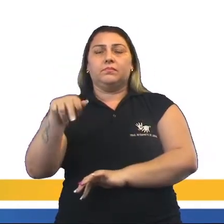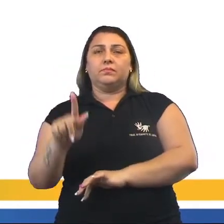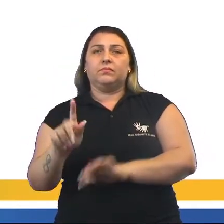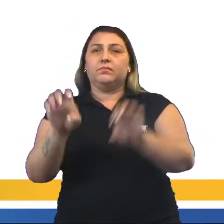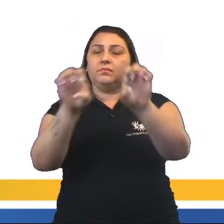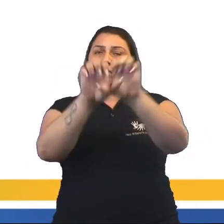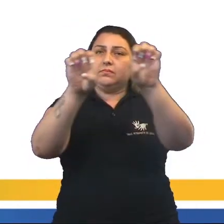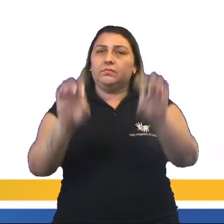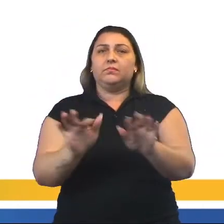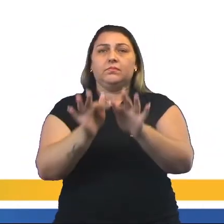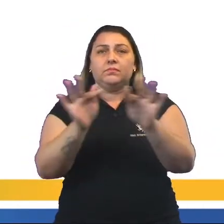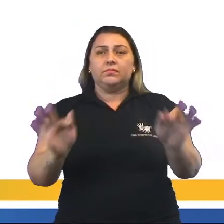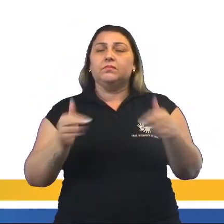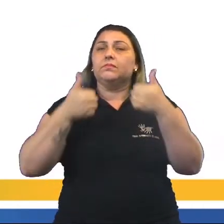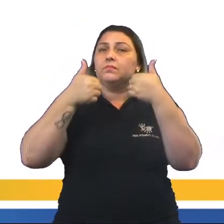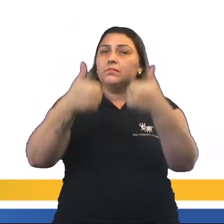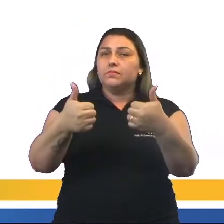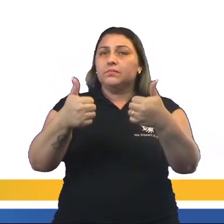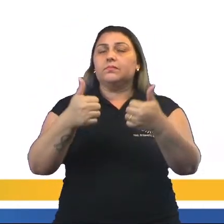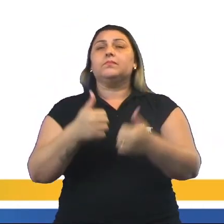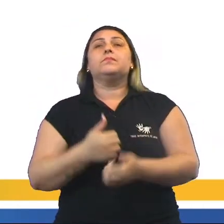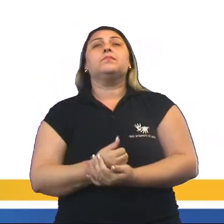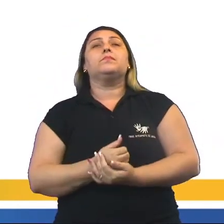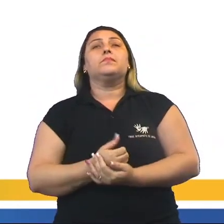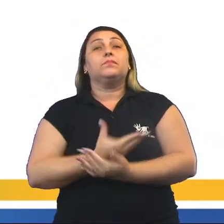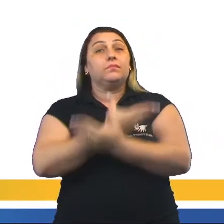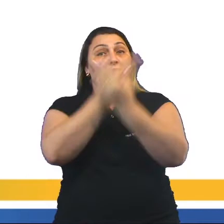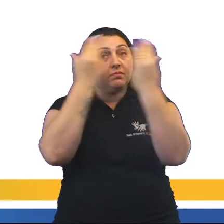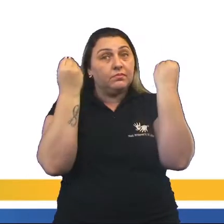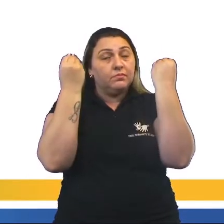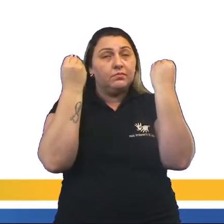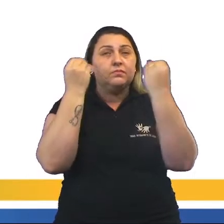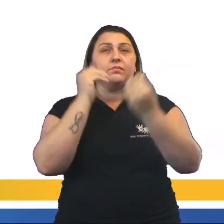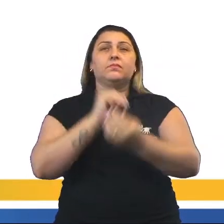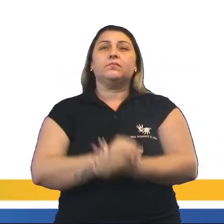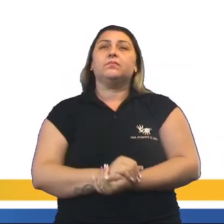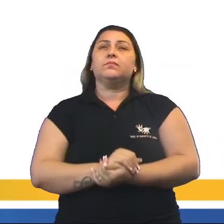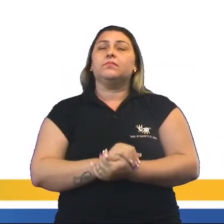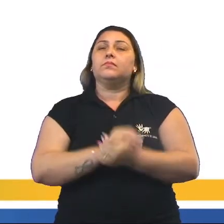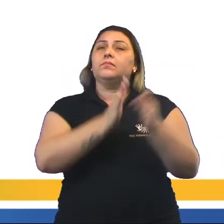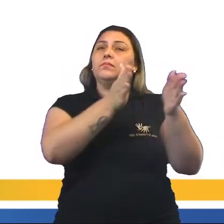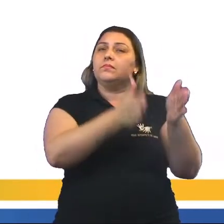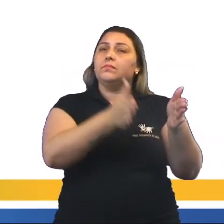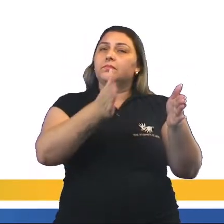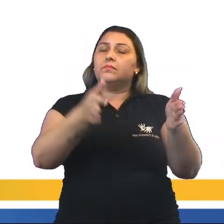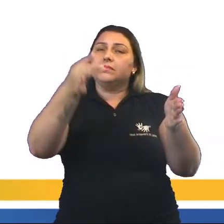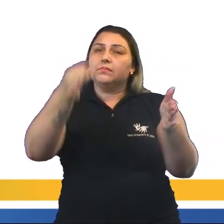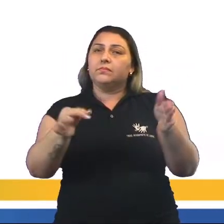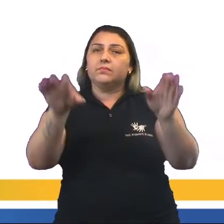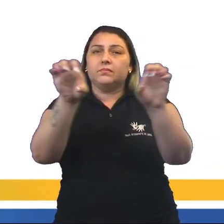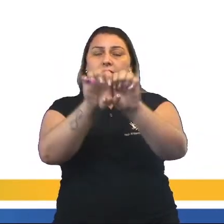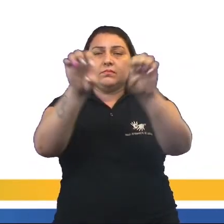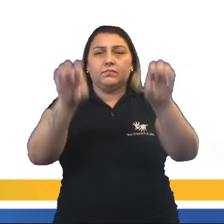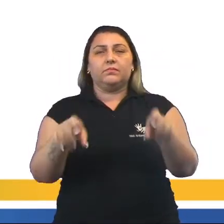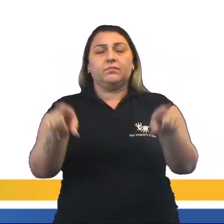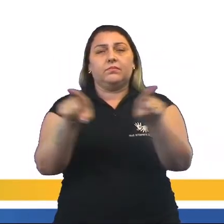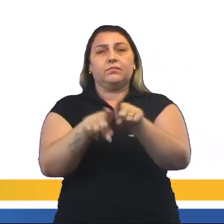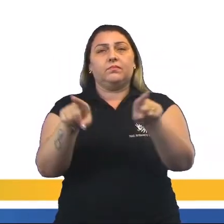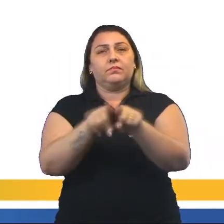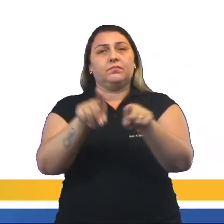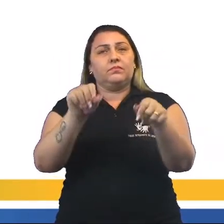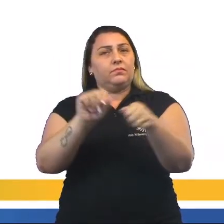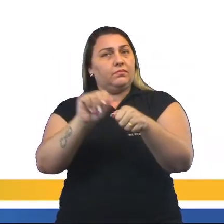a estrutura de uma frase afirmativa, tá? Pessoal, não esqueçam de seguir a ordem correta dessa estrutura e também de